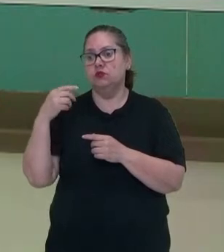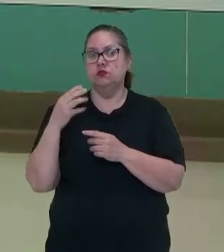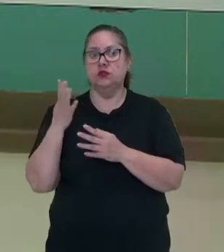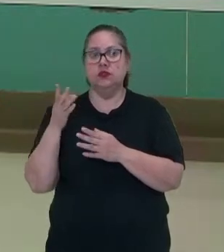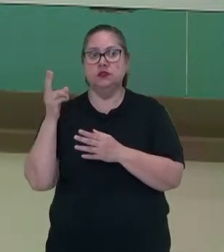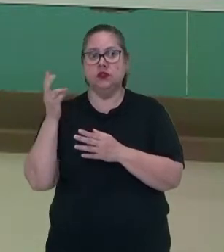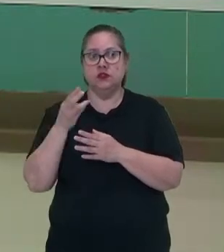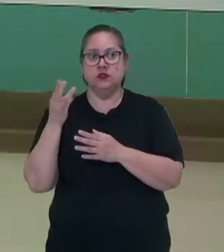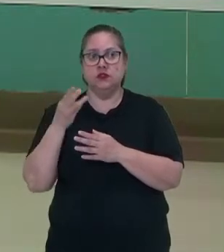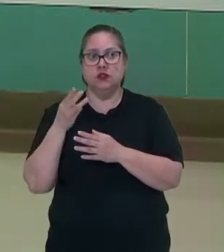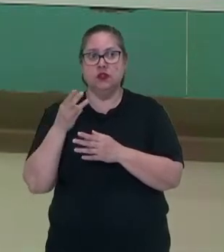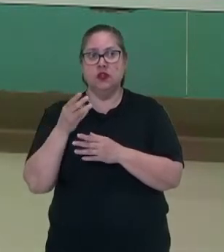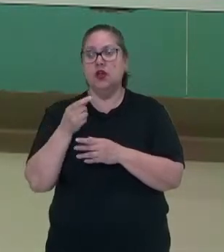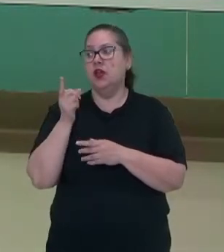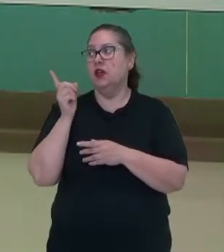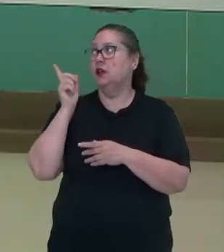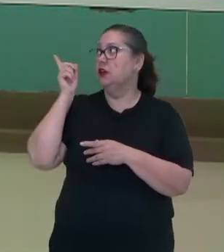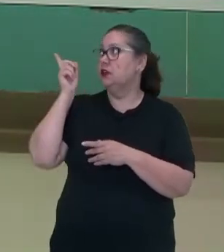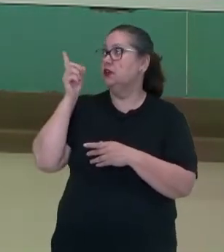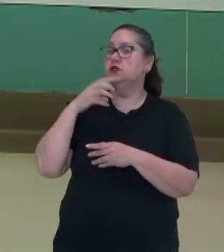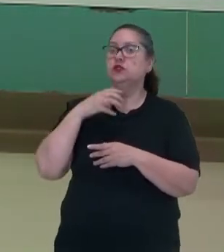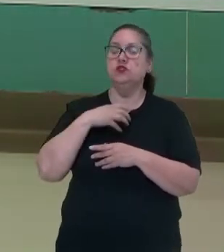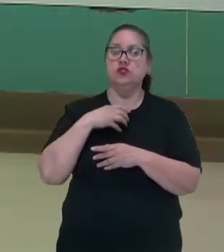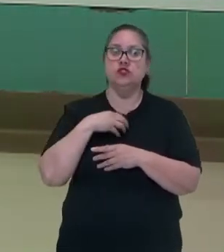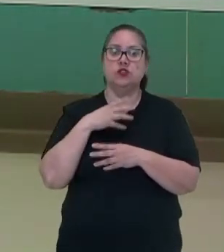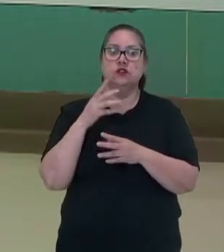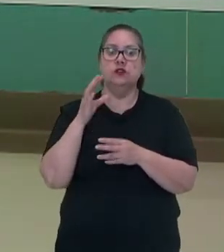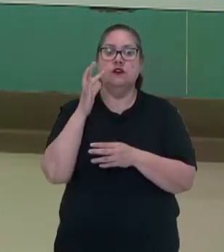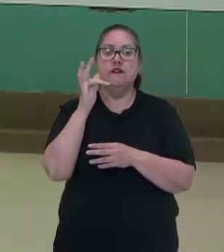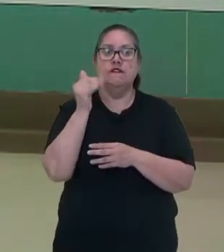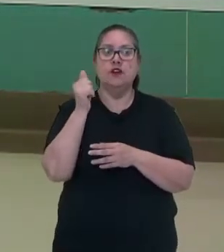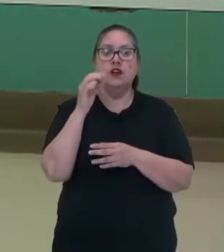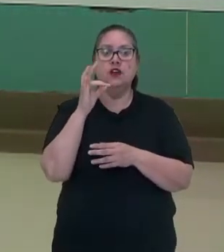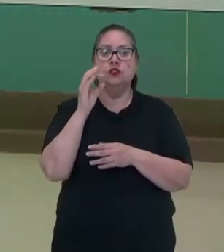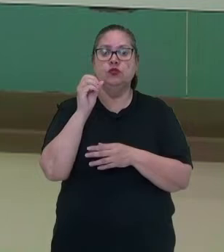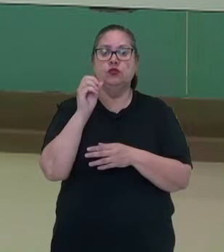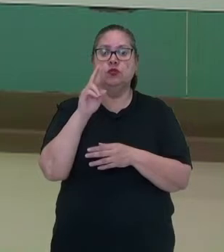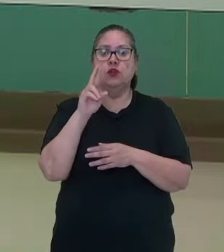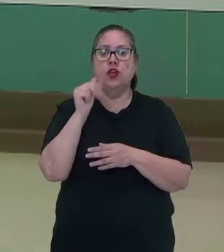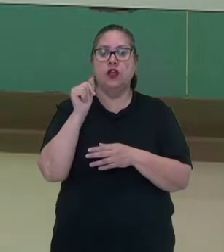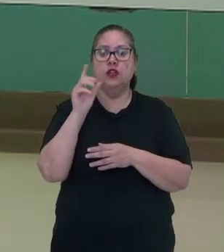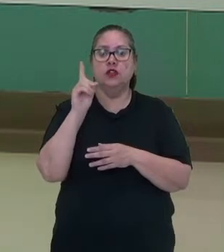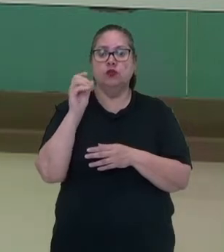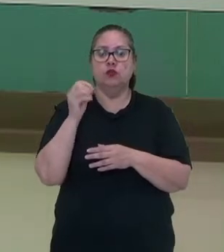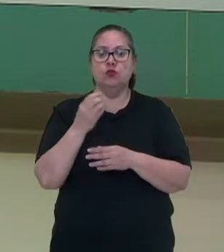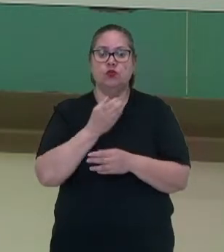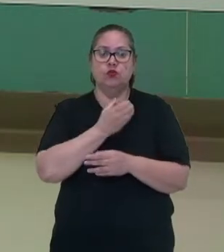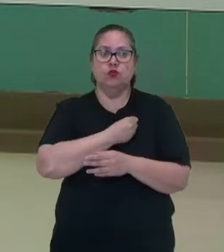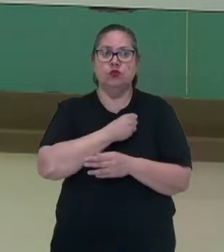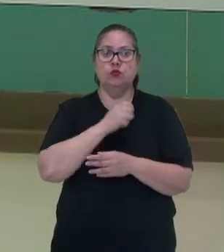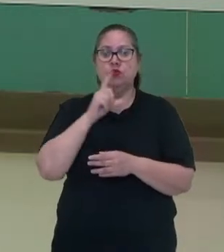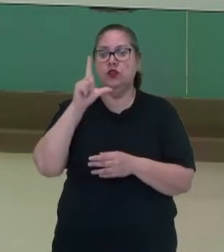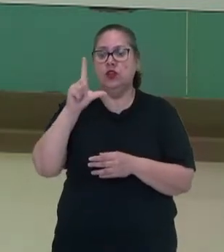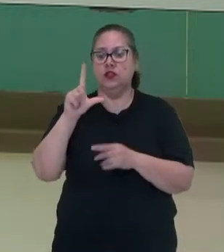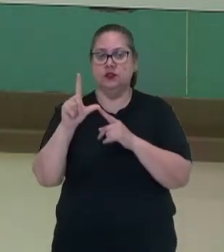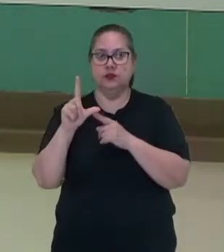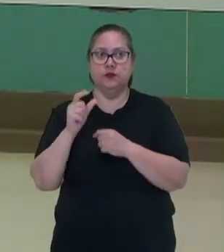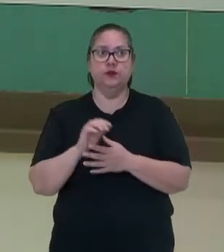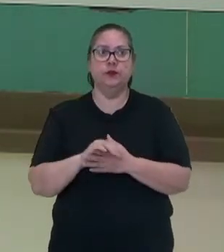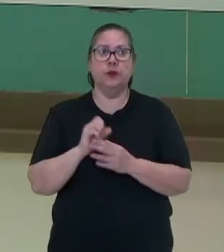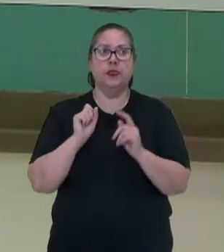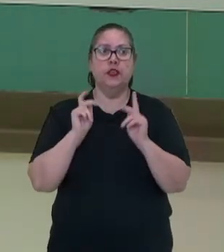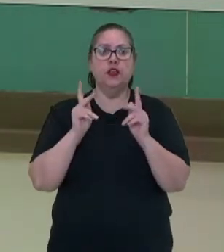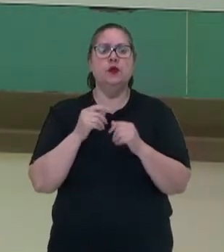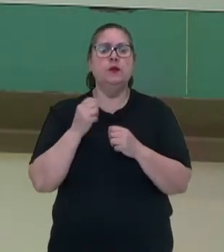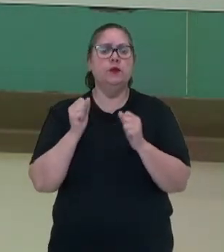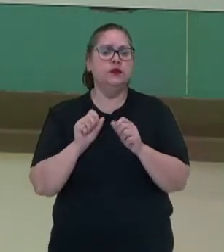da terceira. Então, esta é a forma fatorada. Então, aqui eu consegui colocar número e uma letra, ok?